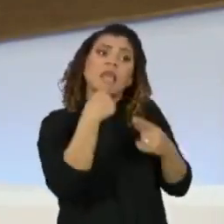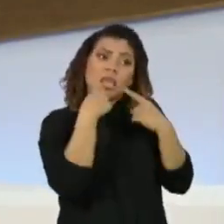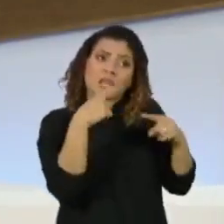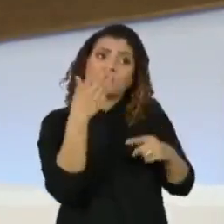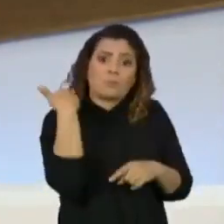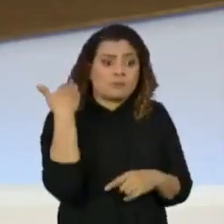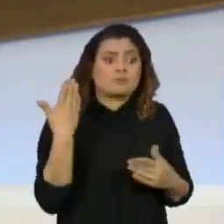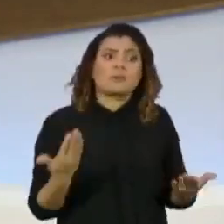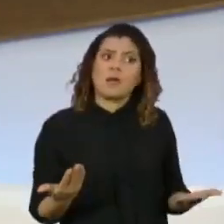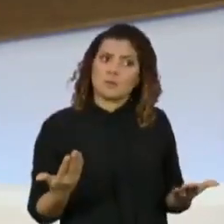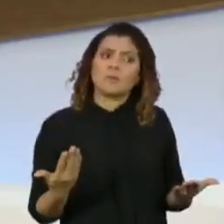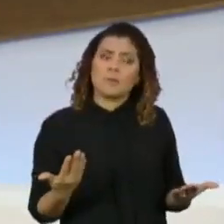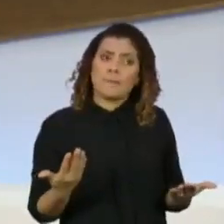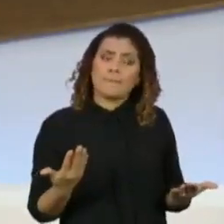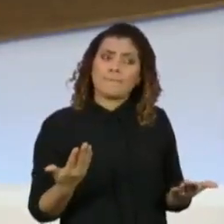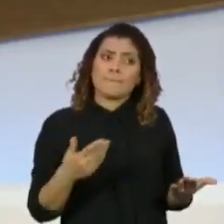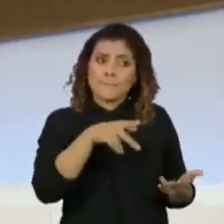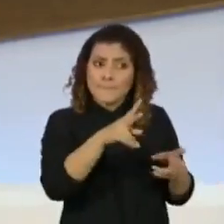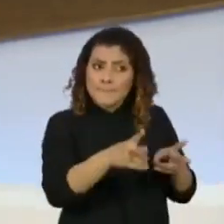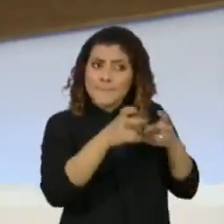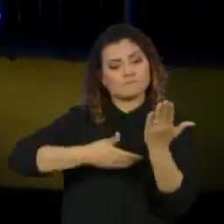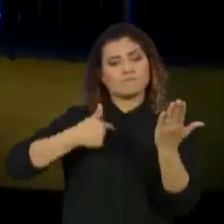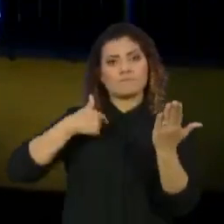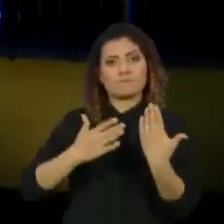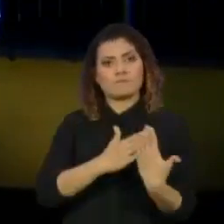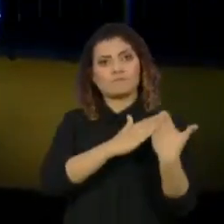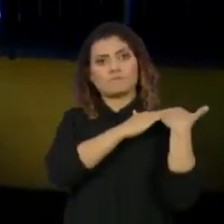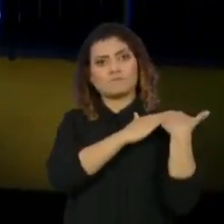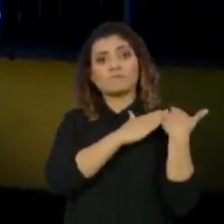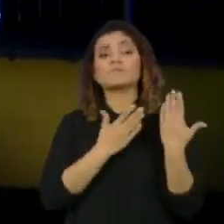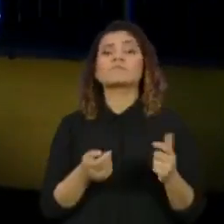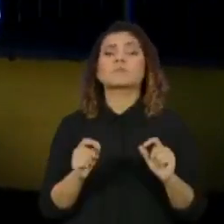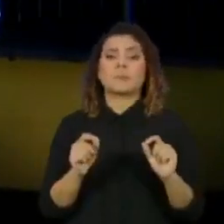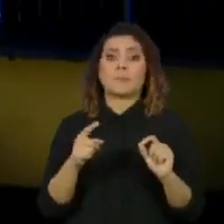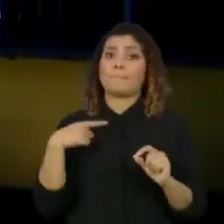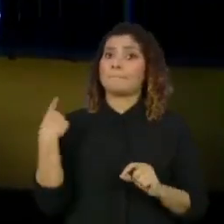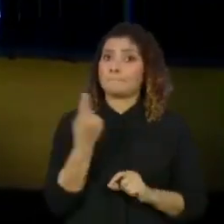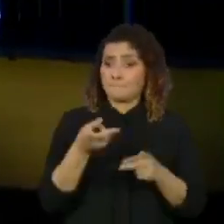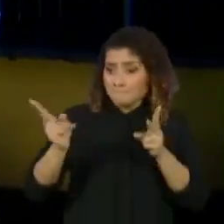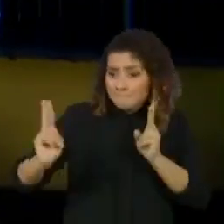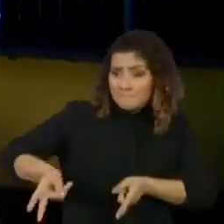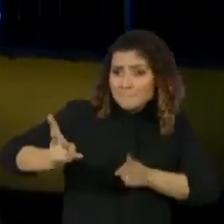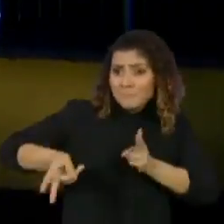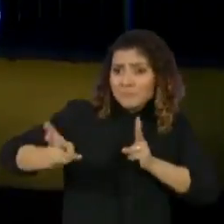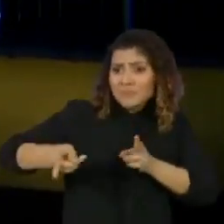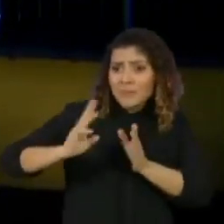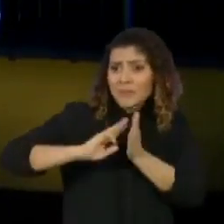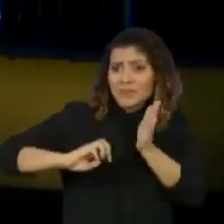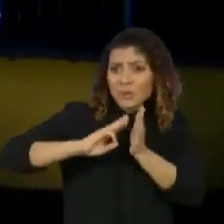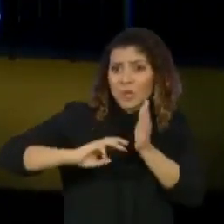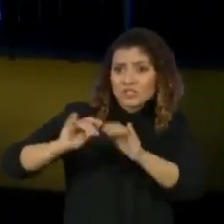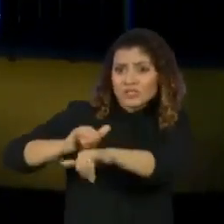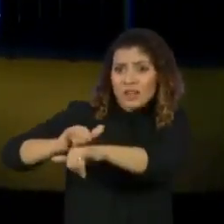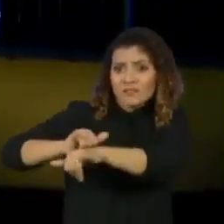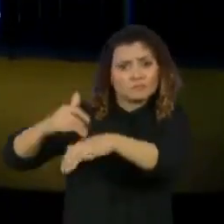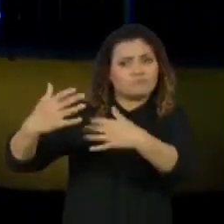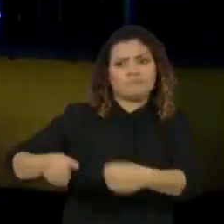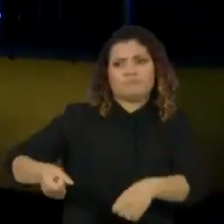determinar a prisão de um ex-funcionário do Ministério da Saúde, acusado de pedir propina, que depois foi liberado, depois